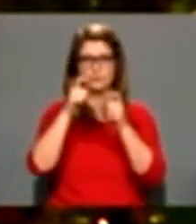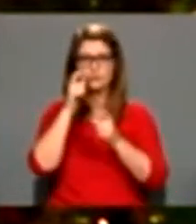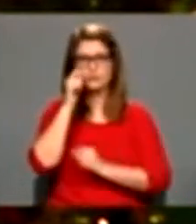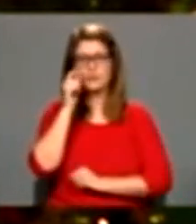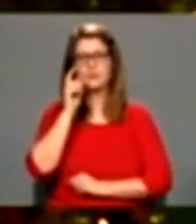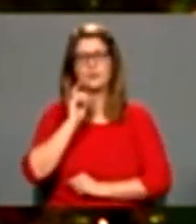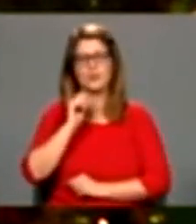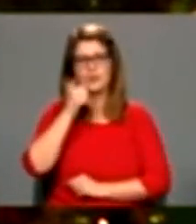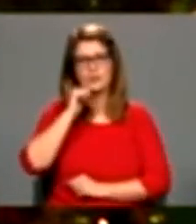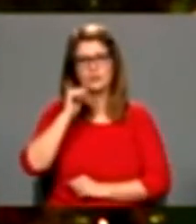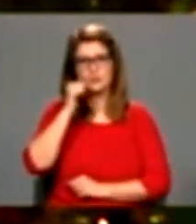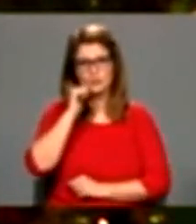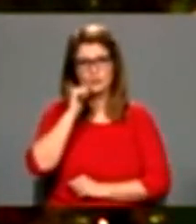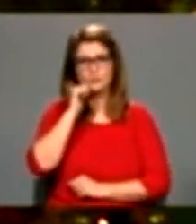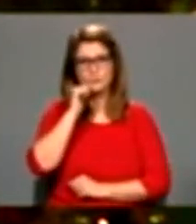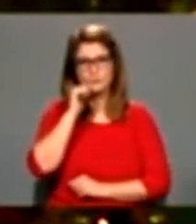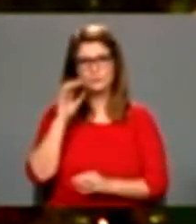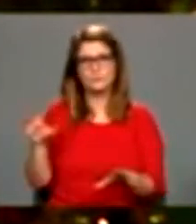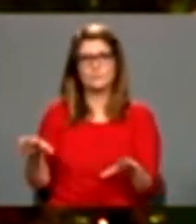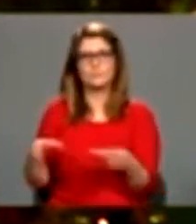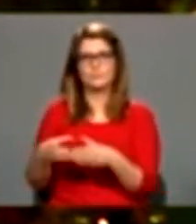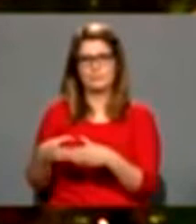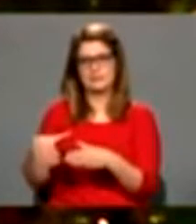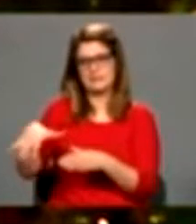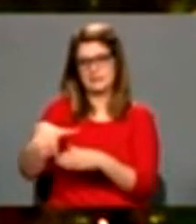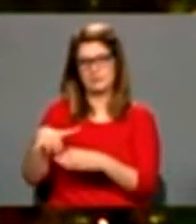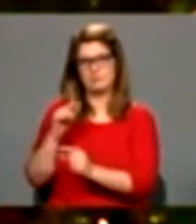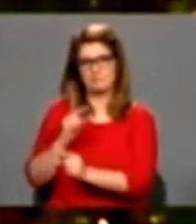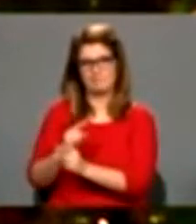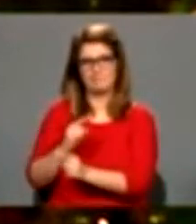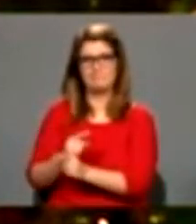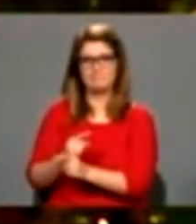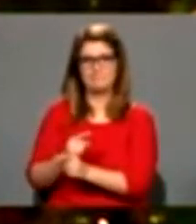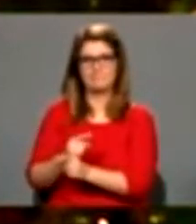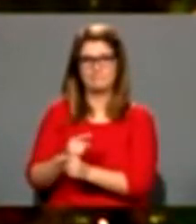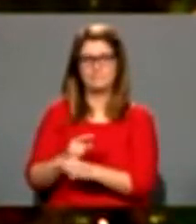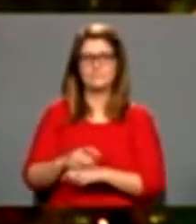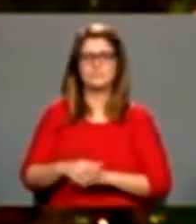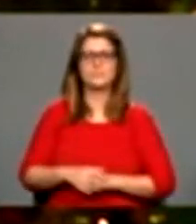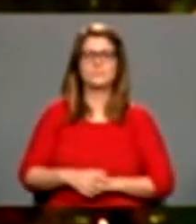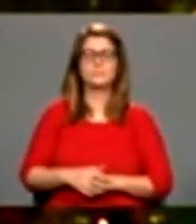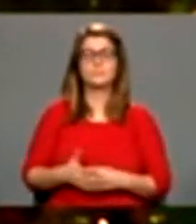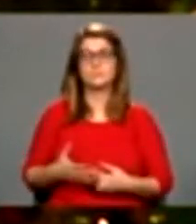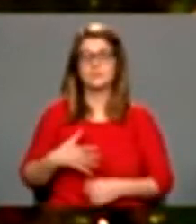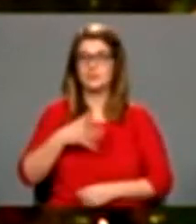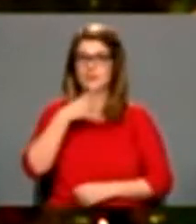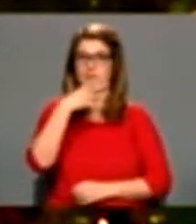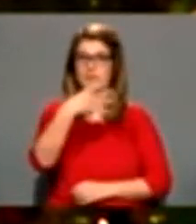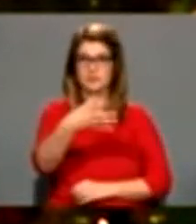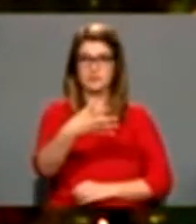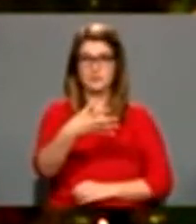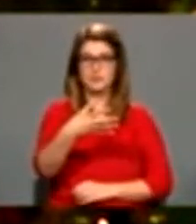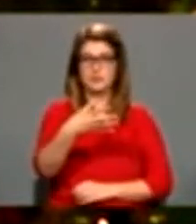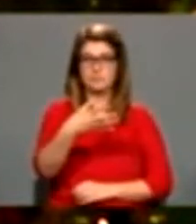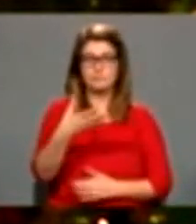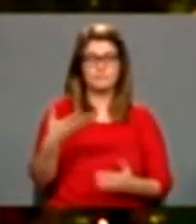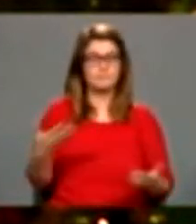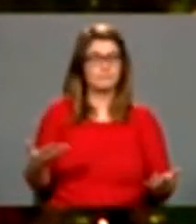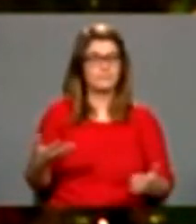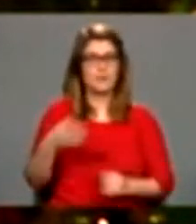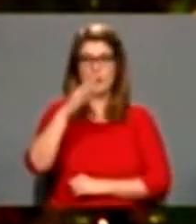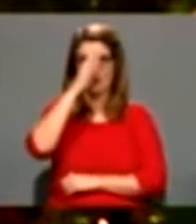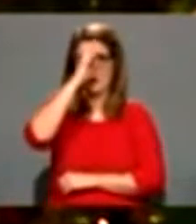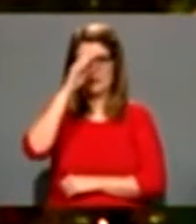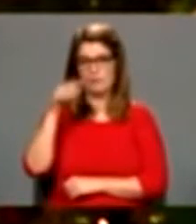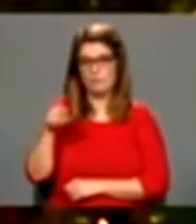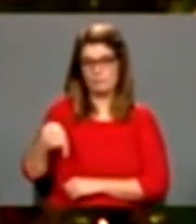açorianos que ainda estão nessas situações o que vos quer dizer é desde o golpe que não